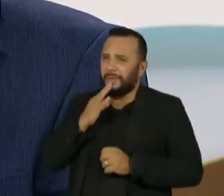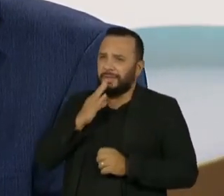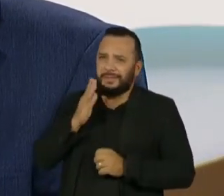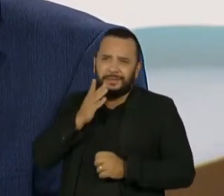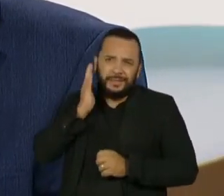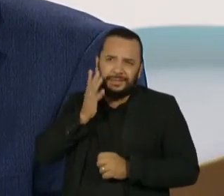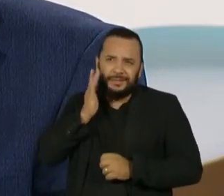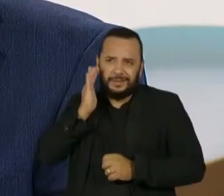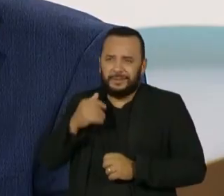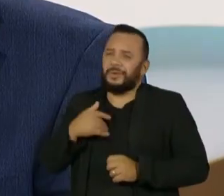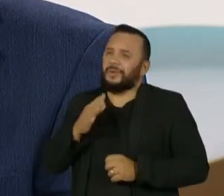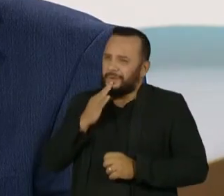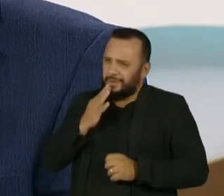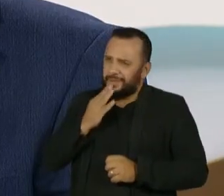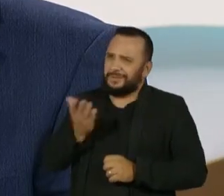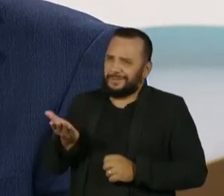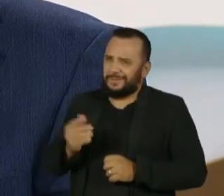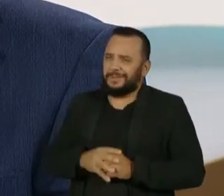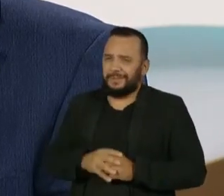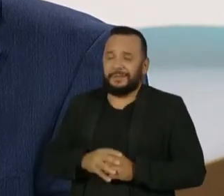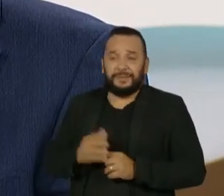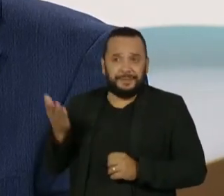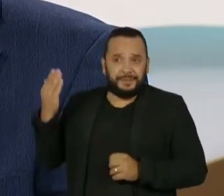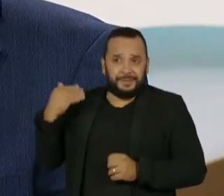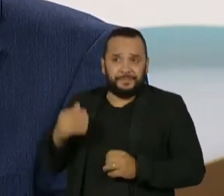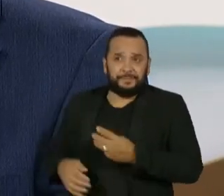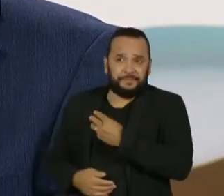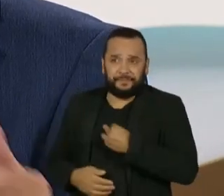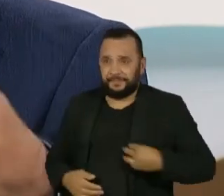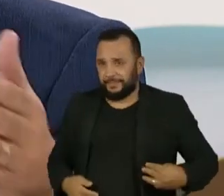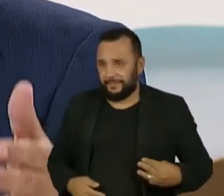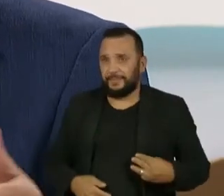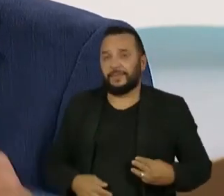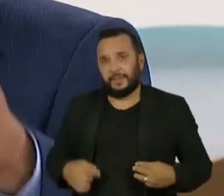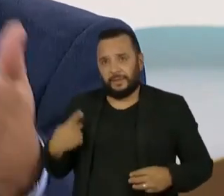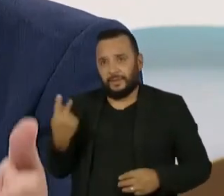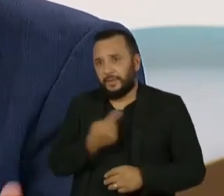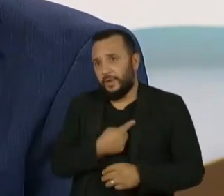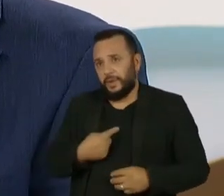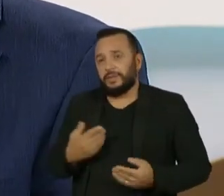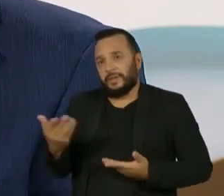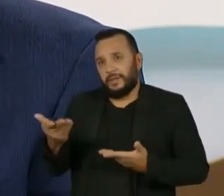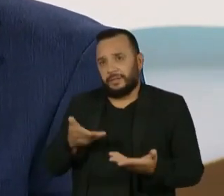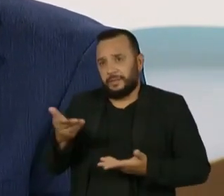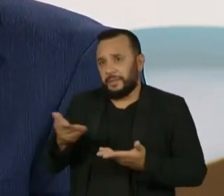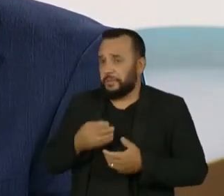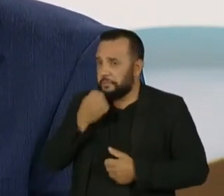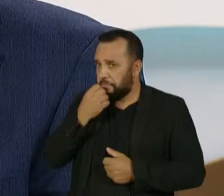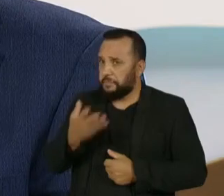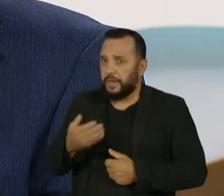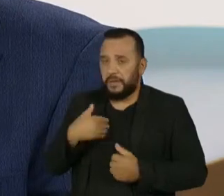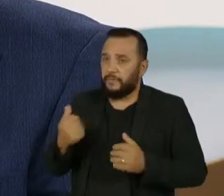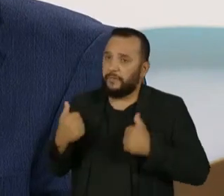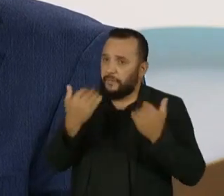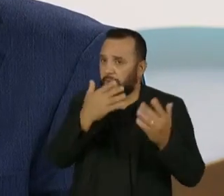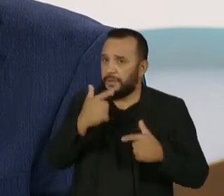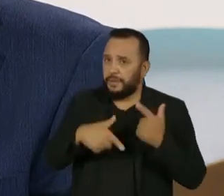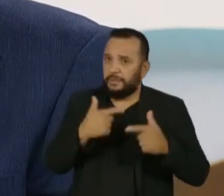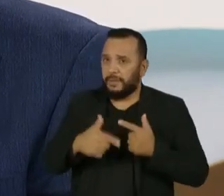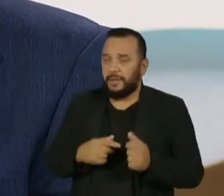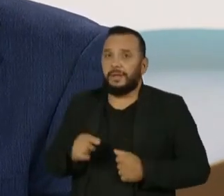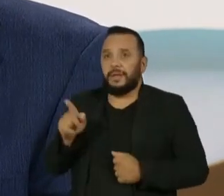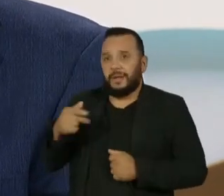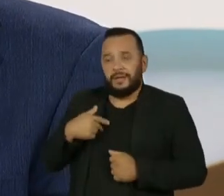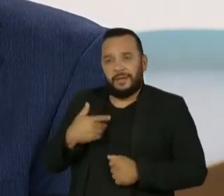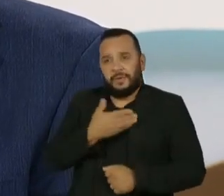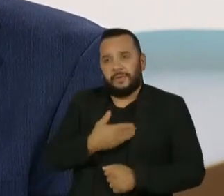bem Tarcísio. Na época em que ele foi ministro, nós tínhamos um relacionamento fora, inclusive, do Ministério. Ele, como governador de São